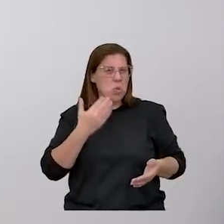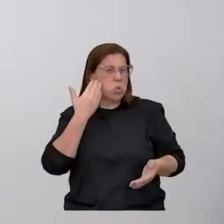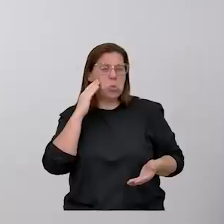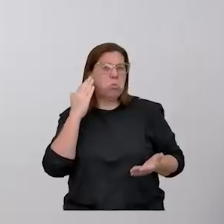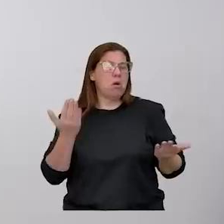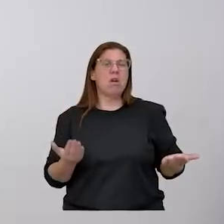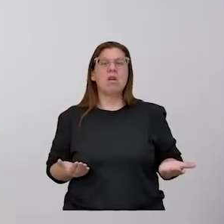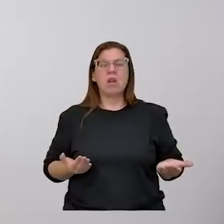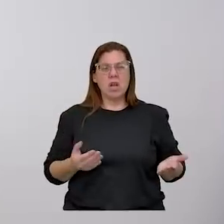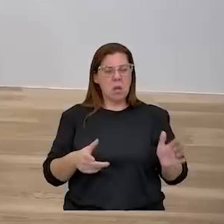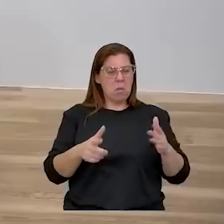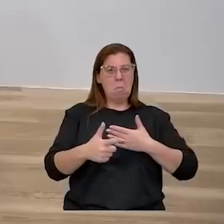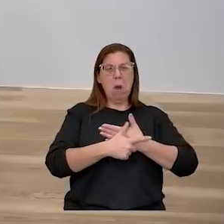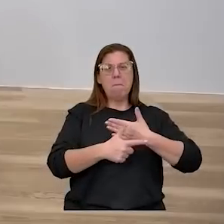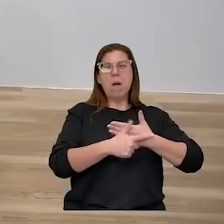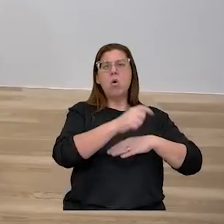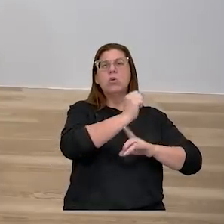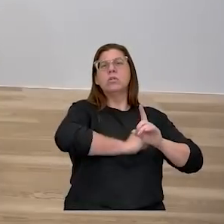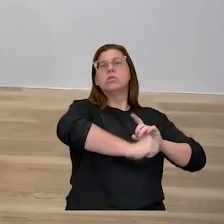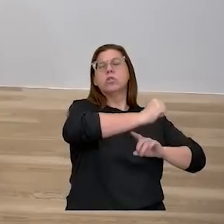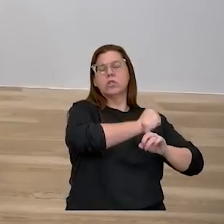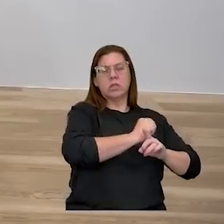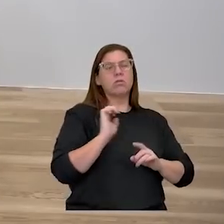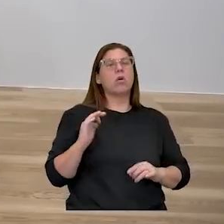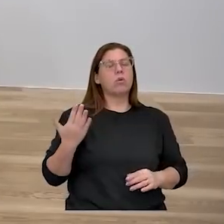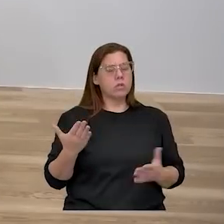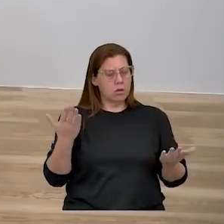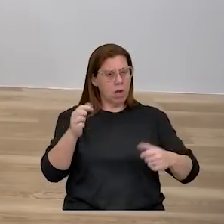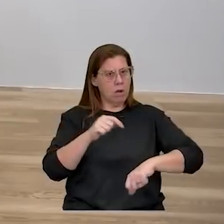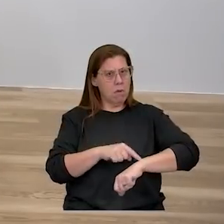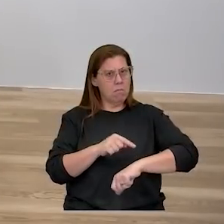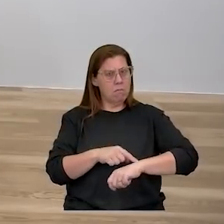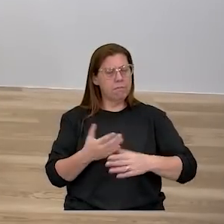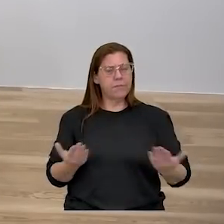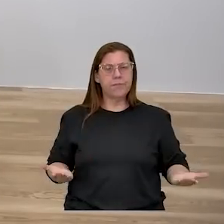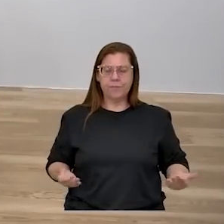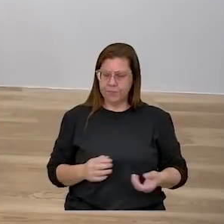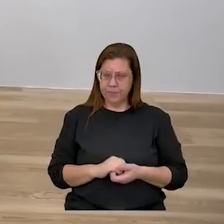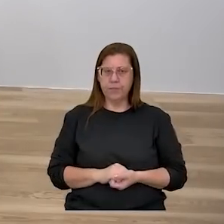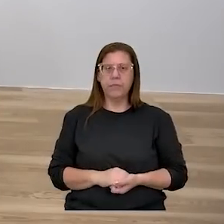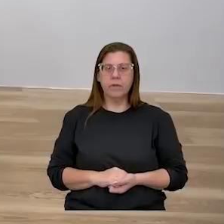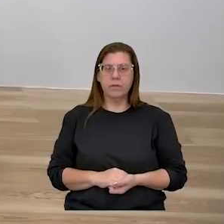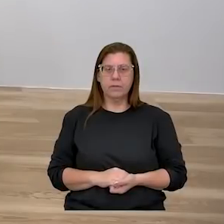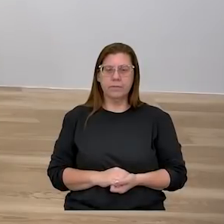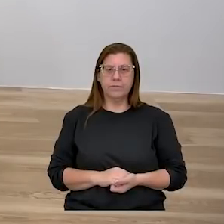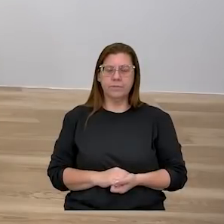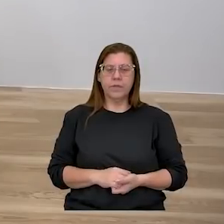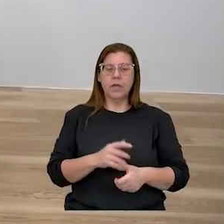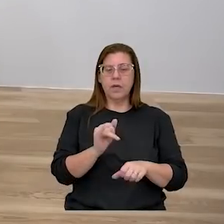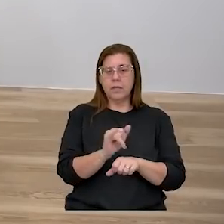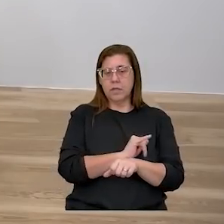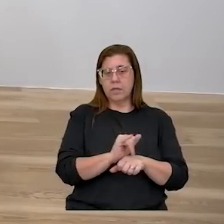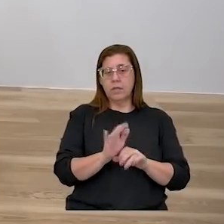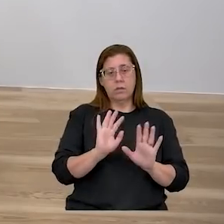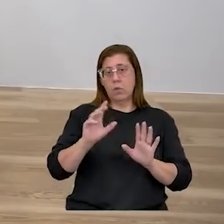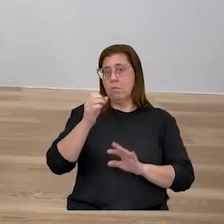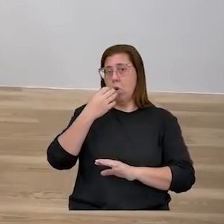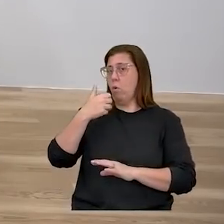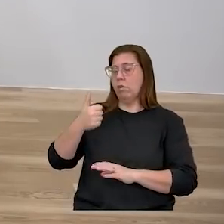Para também vir com outro argumento que talvez eu não tivesse aí pensado. Ok? Quer complementar, André? Quero falar uma